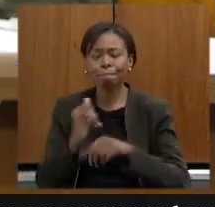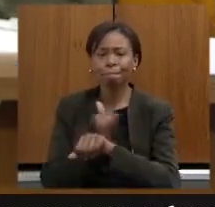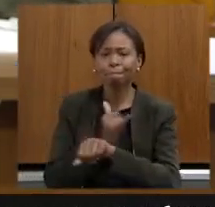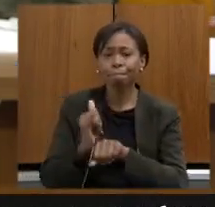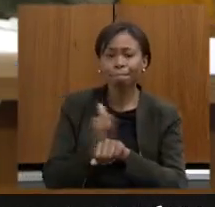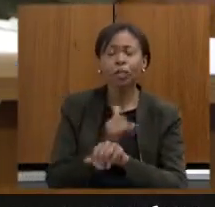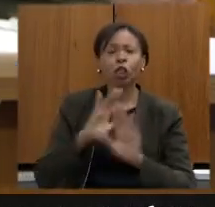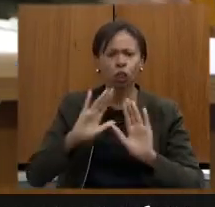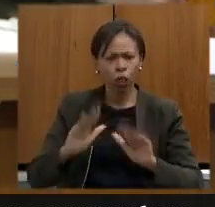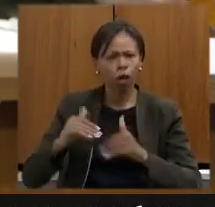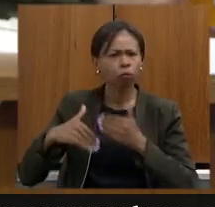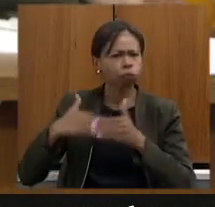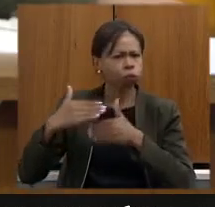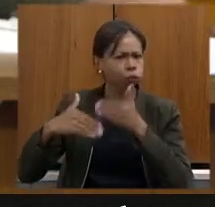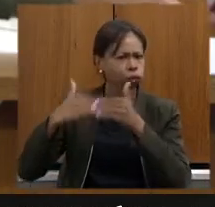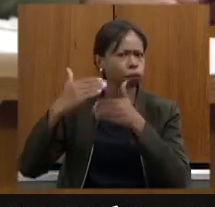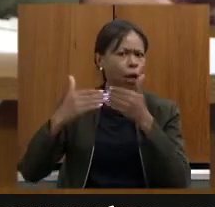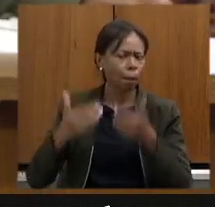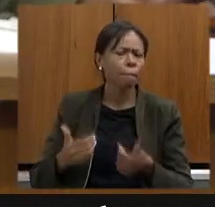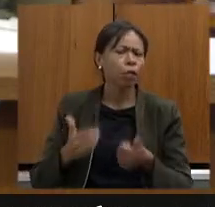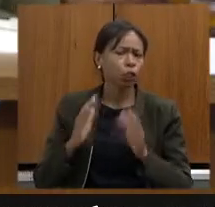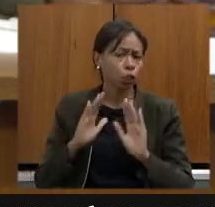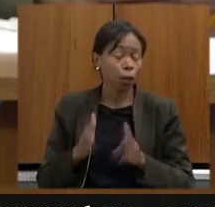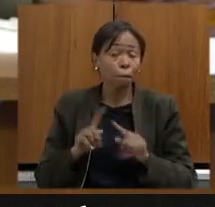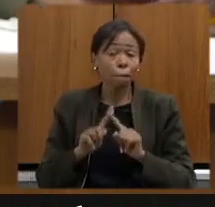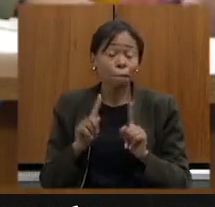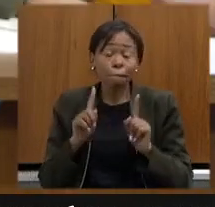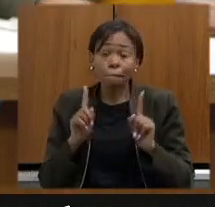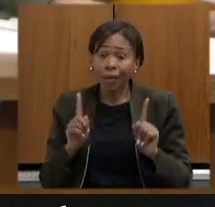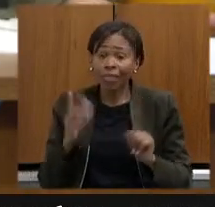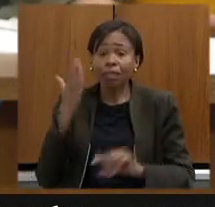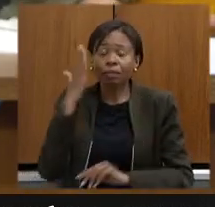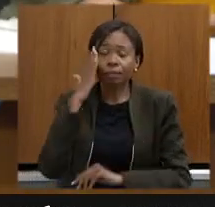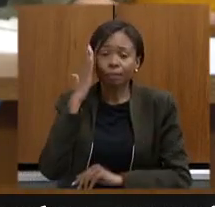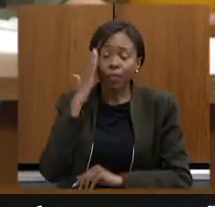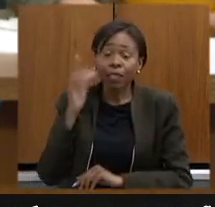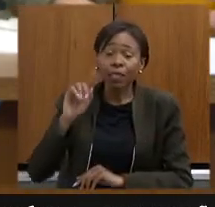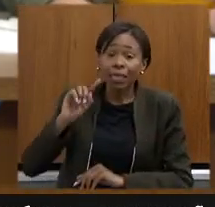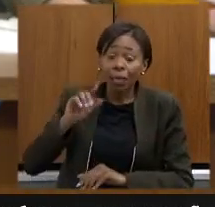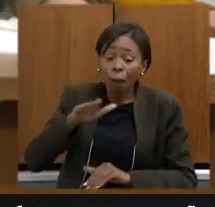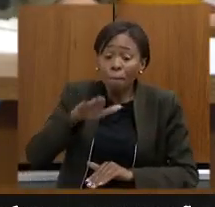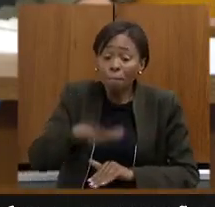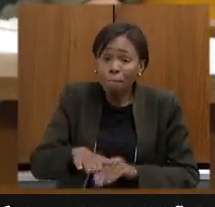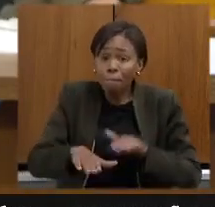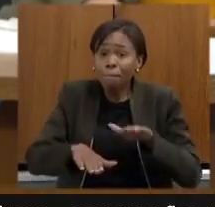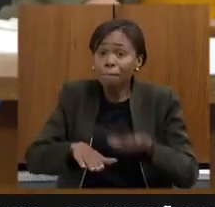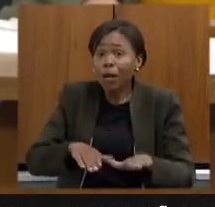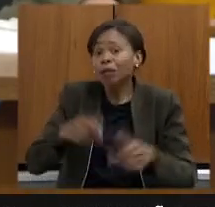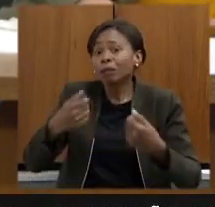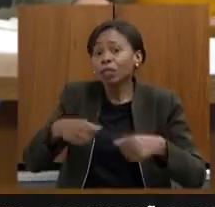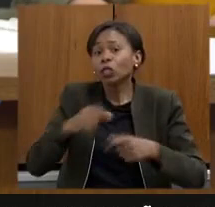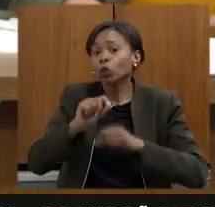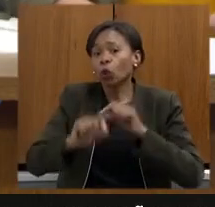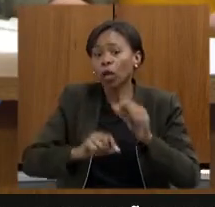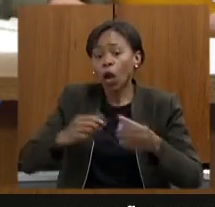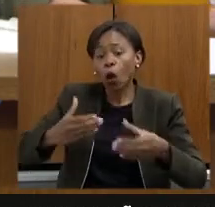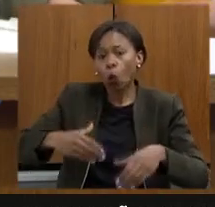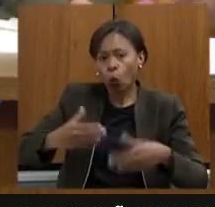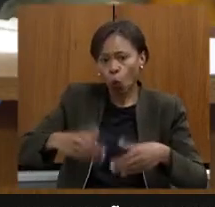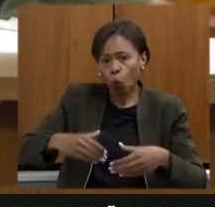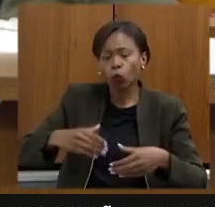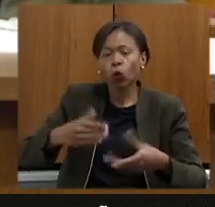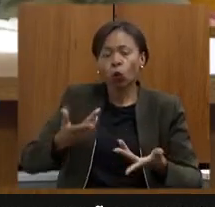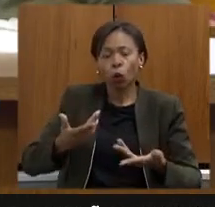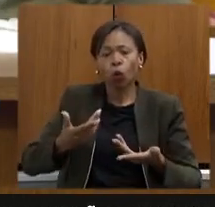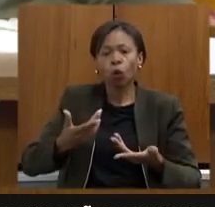bastante no processo e agora entendo que o próximo passo seja a abertura de processo seletivo para